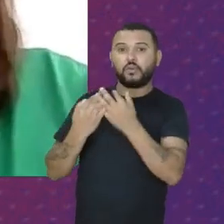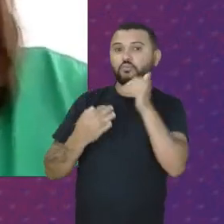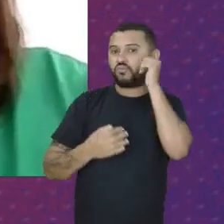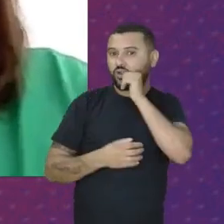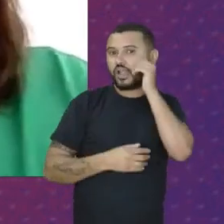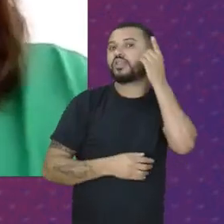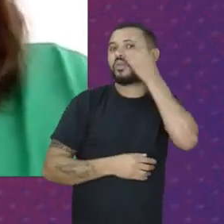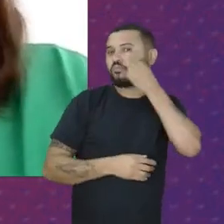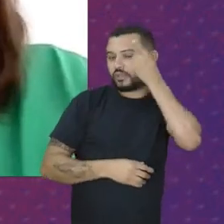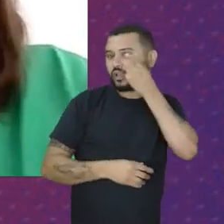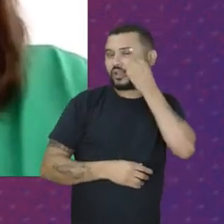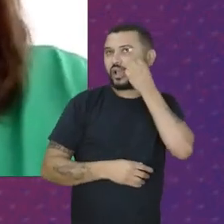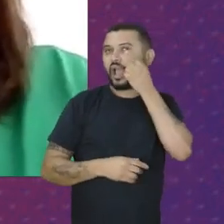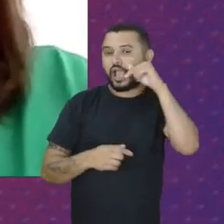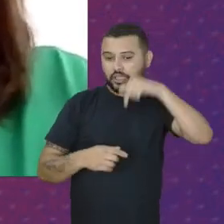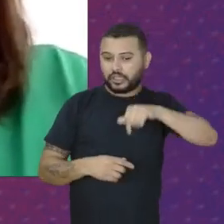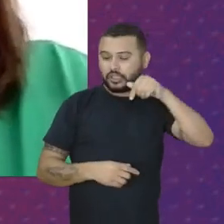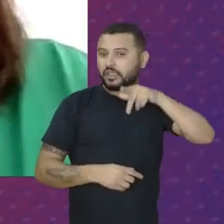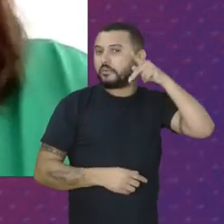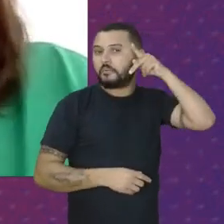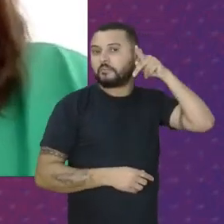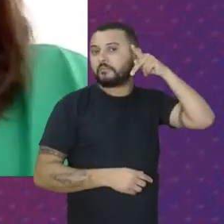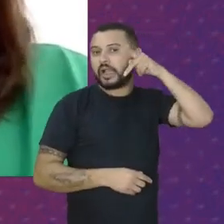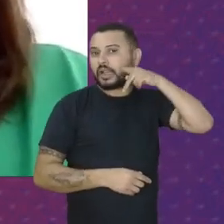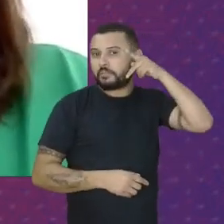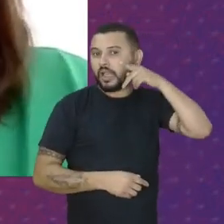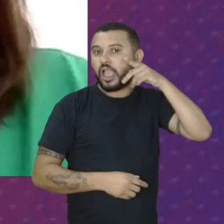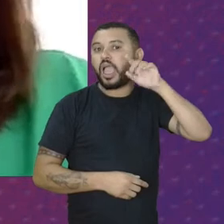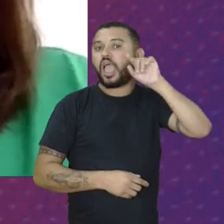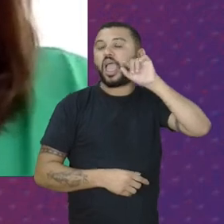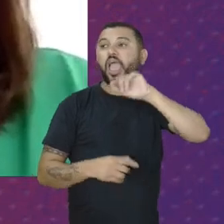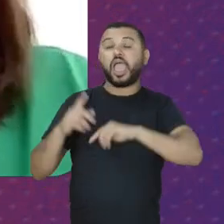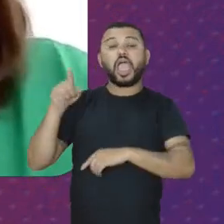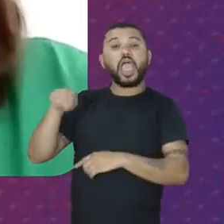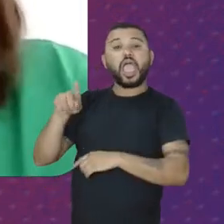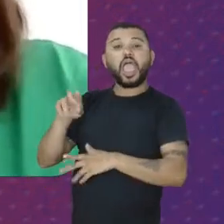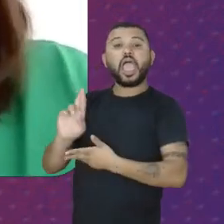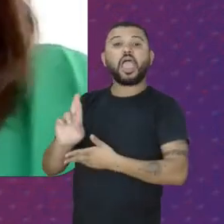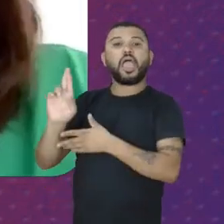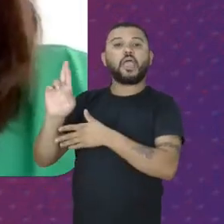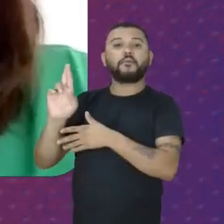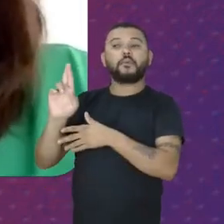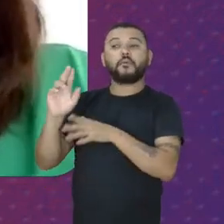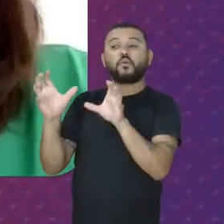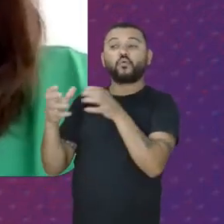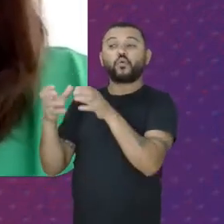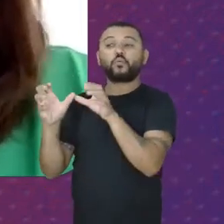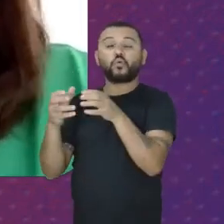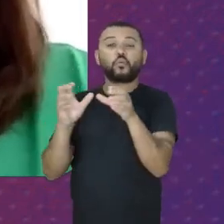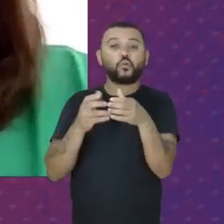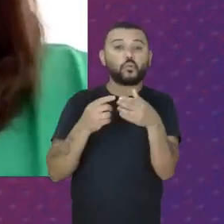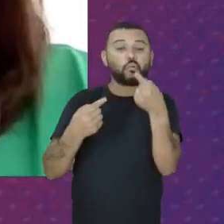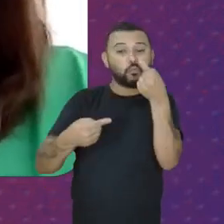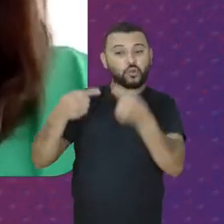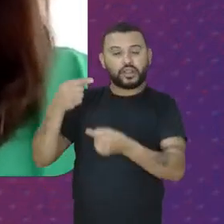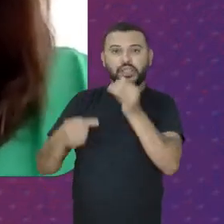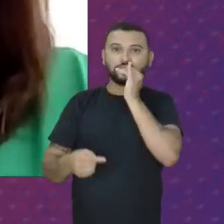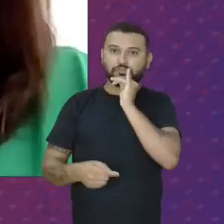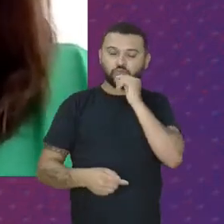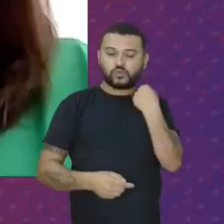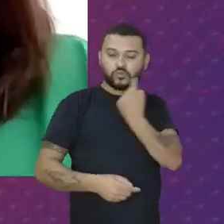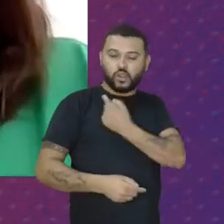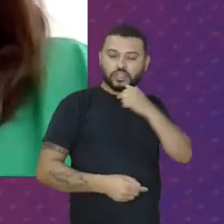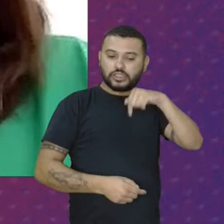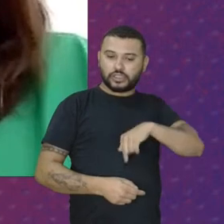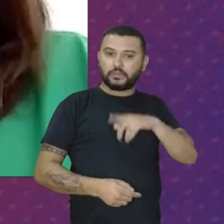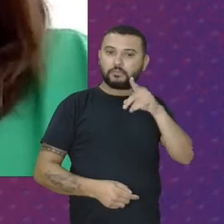deputadas hoje, aqui na Paraíba, elas são representativas de algum grupo político. No nosso